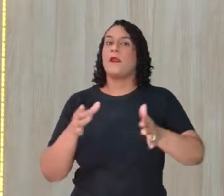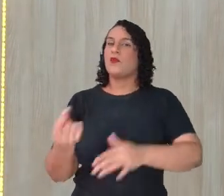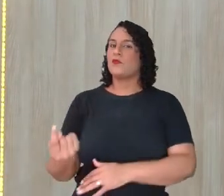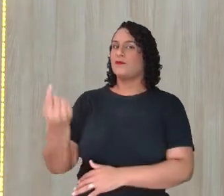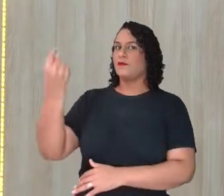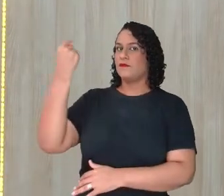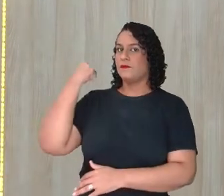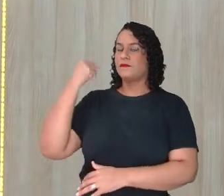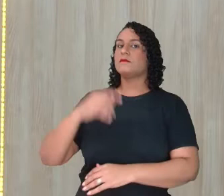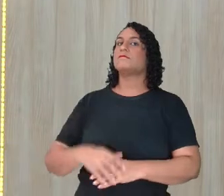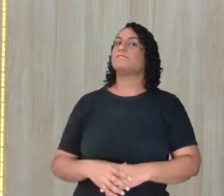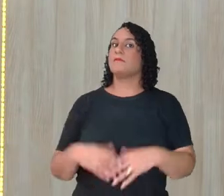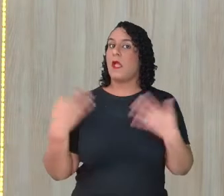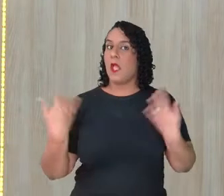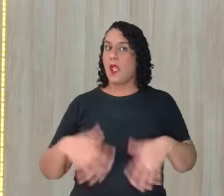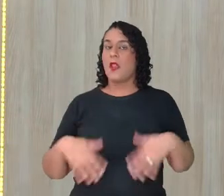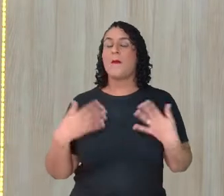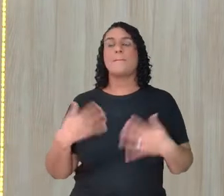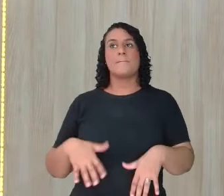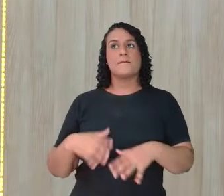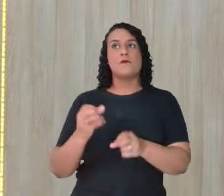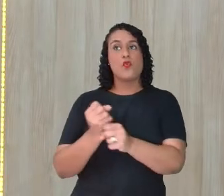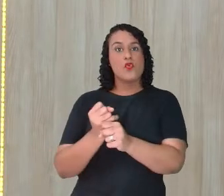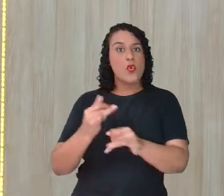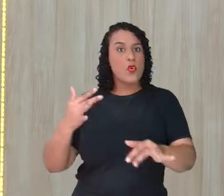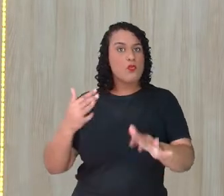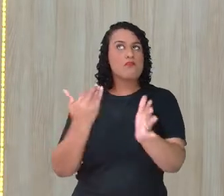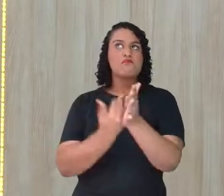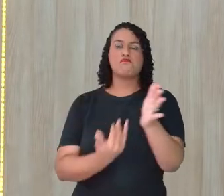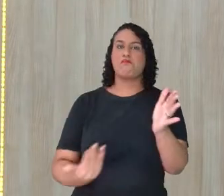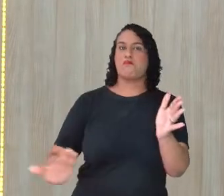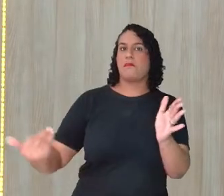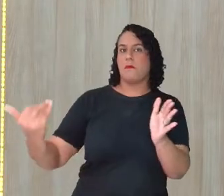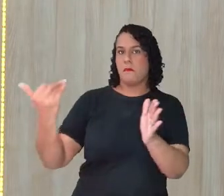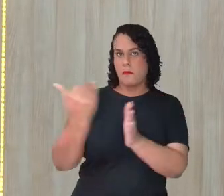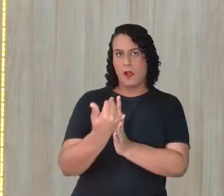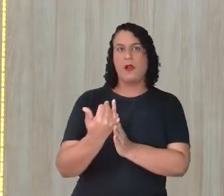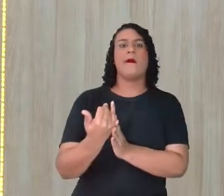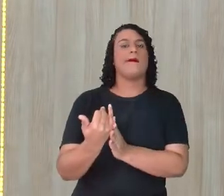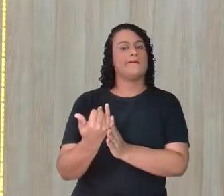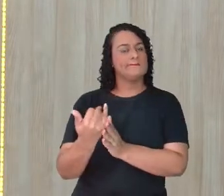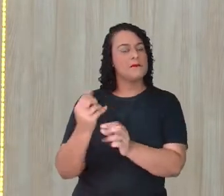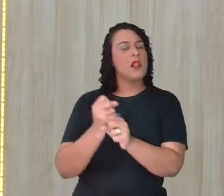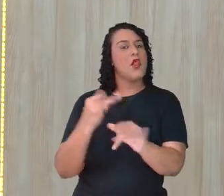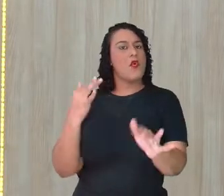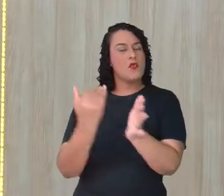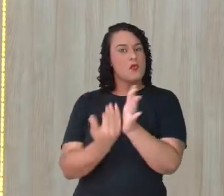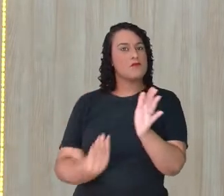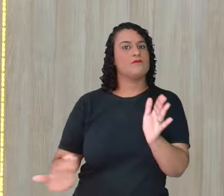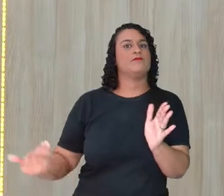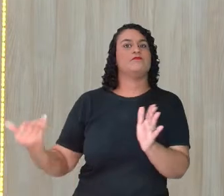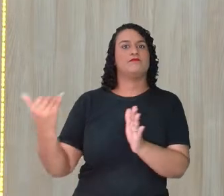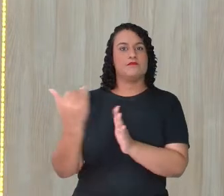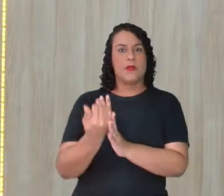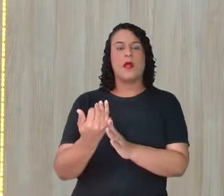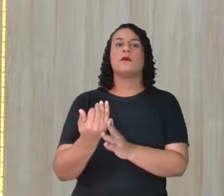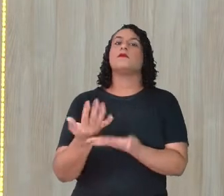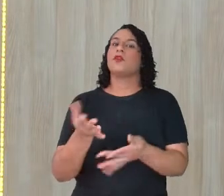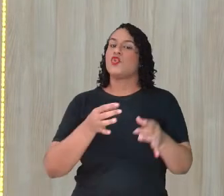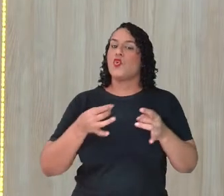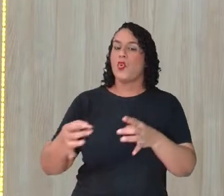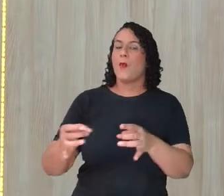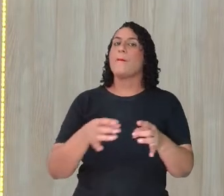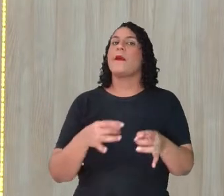eram extremamente lucrativas, né? Elas davam, né, bastante lucro, né? O comércio